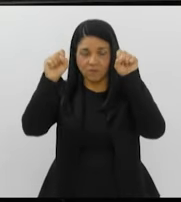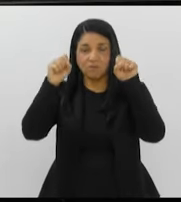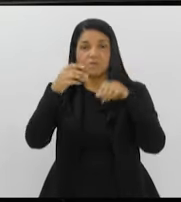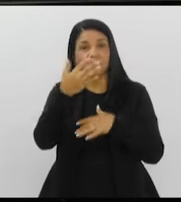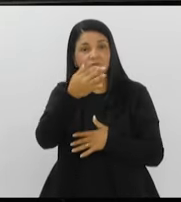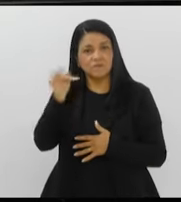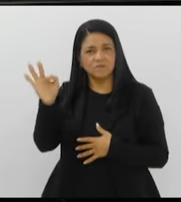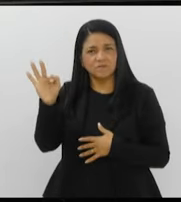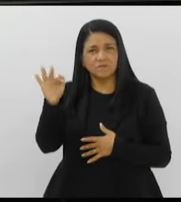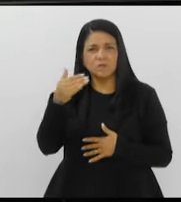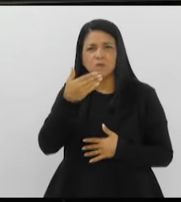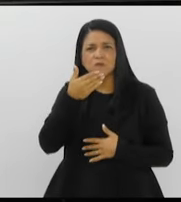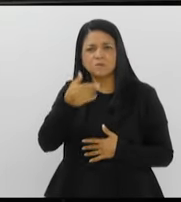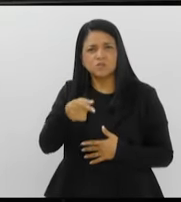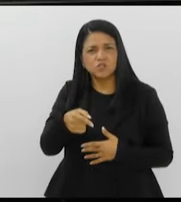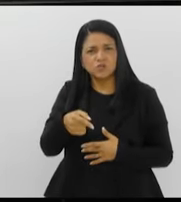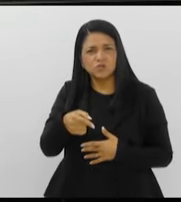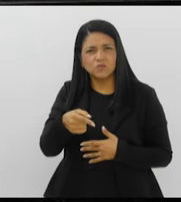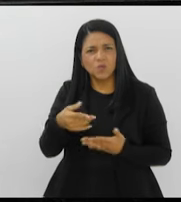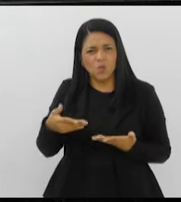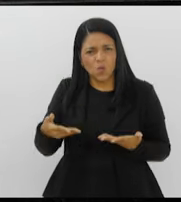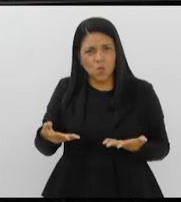Quando é hoje,